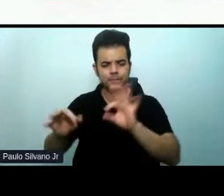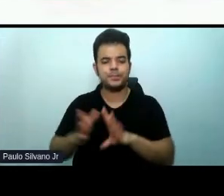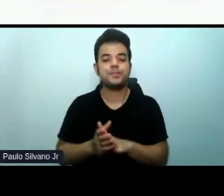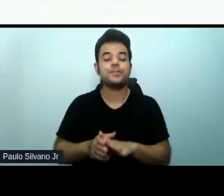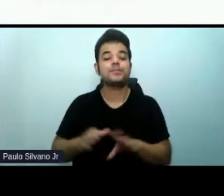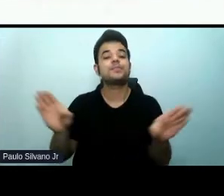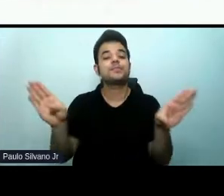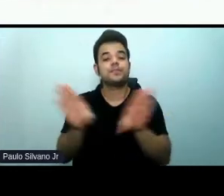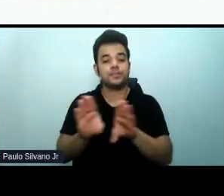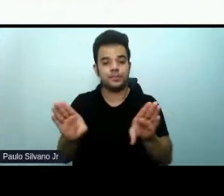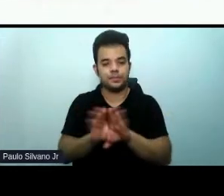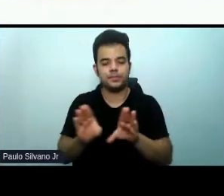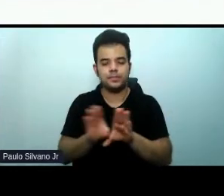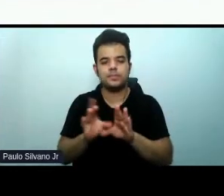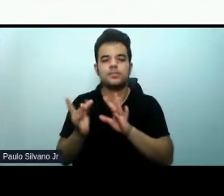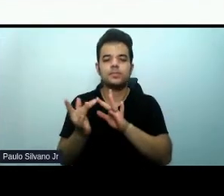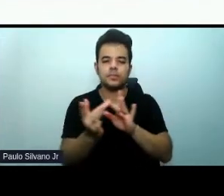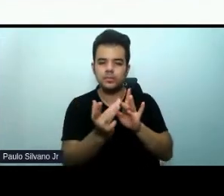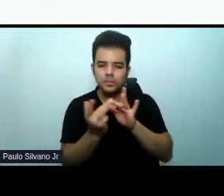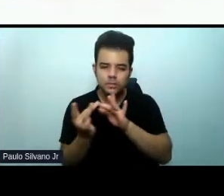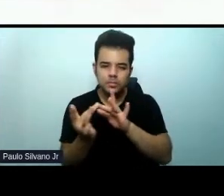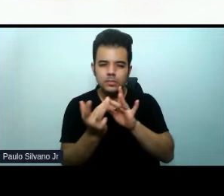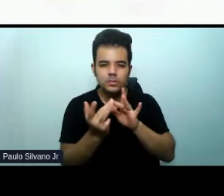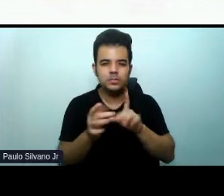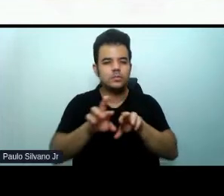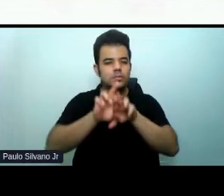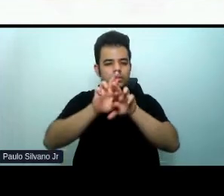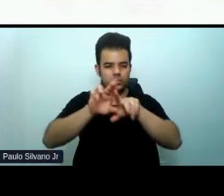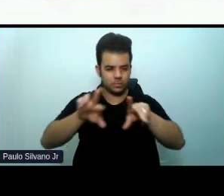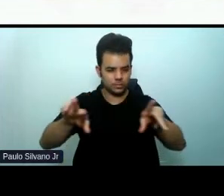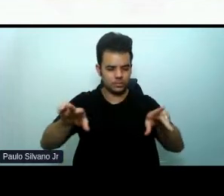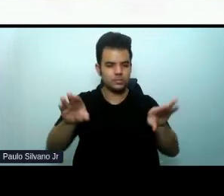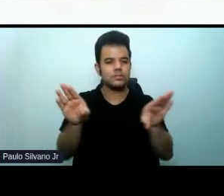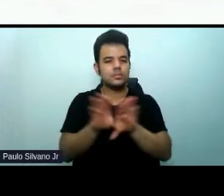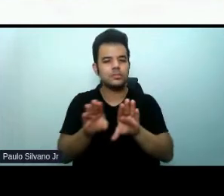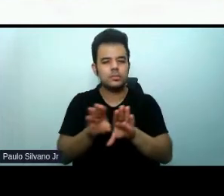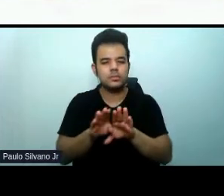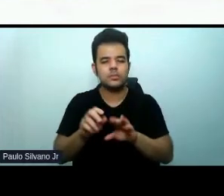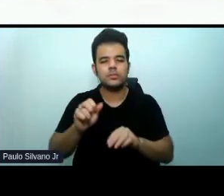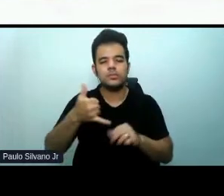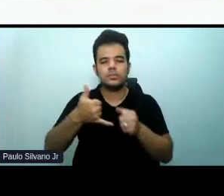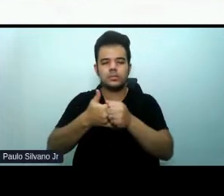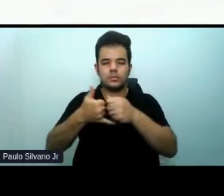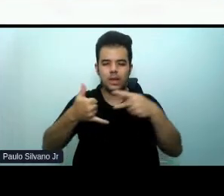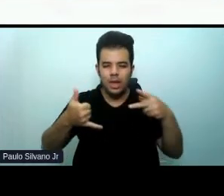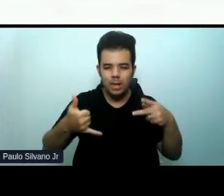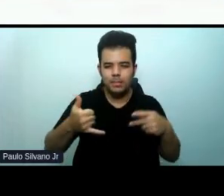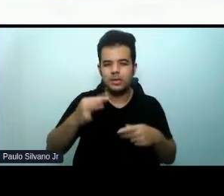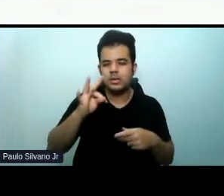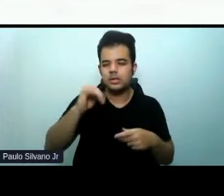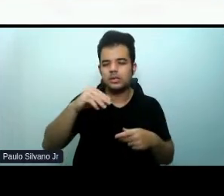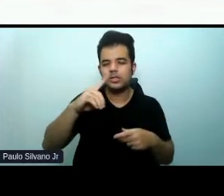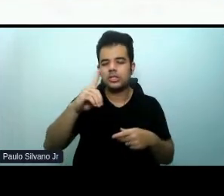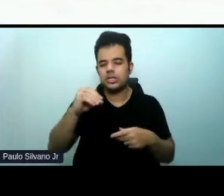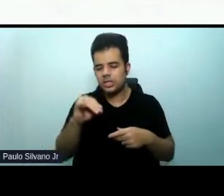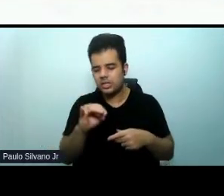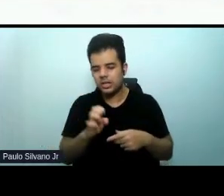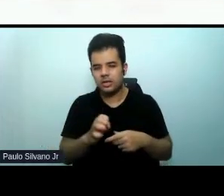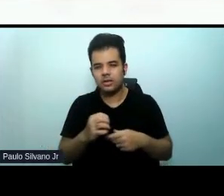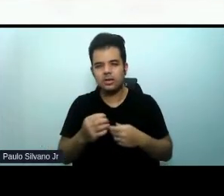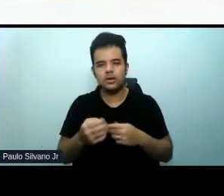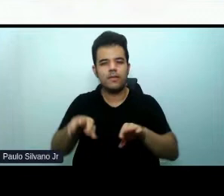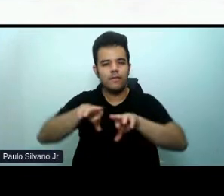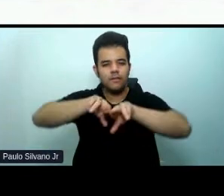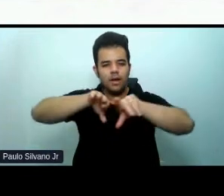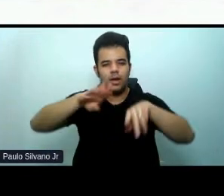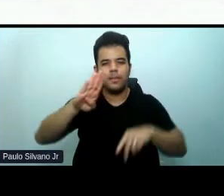Aqui, relacionamentos, né, esses aplicativos, Tinder, Badoo, Perfeito, Happy,